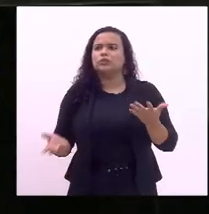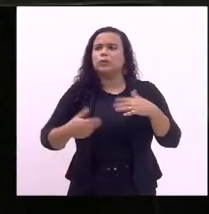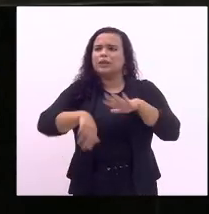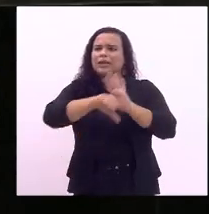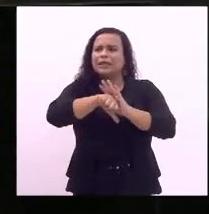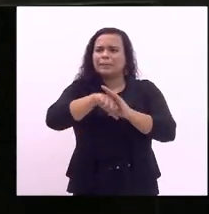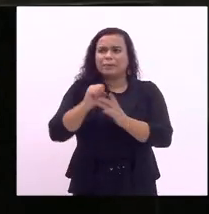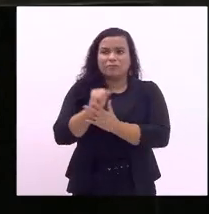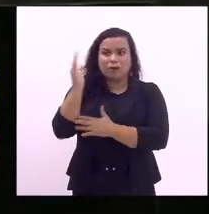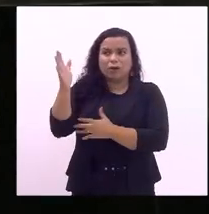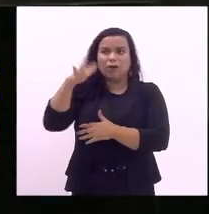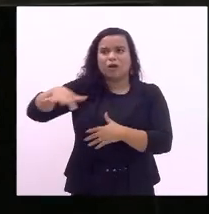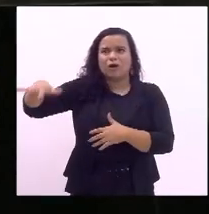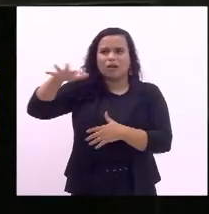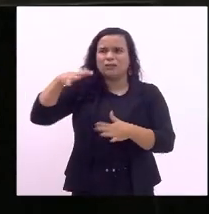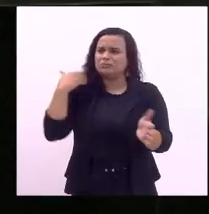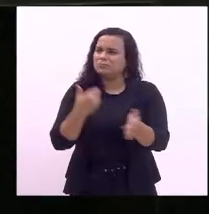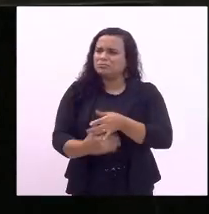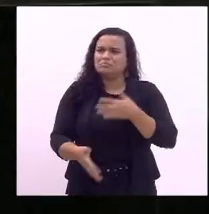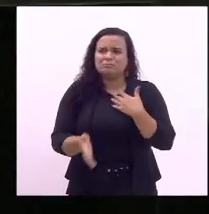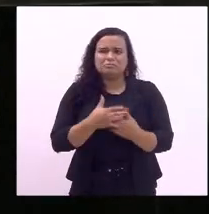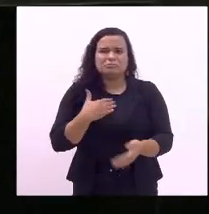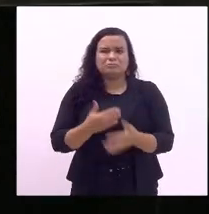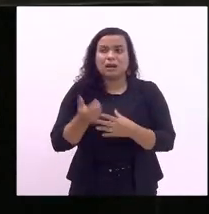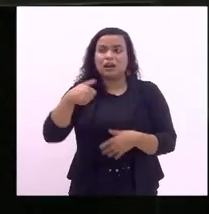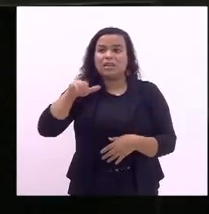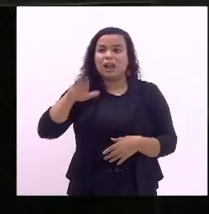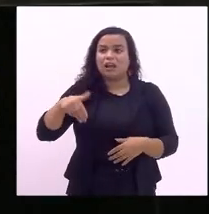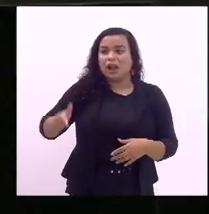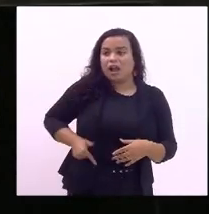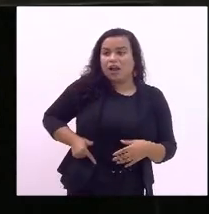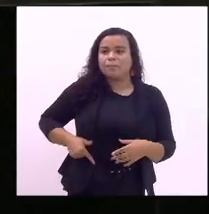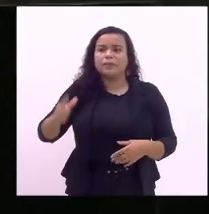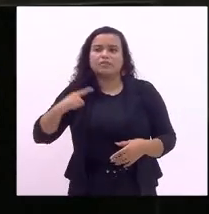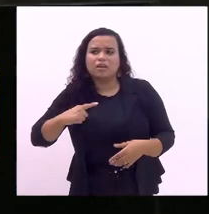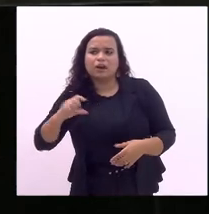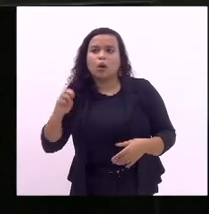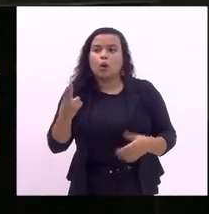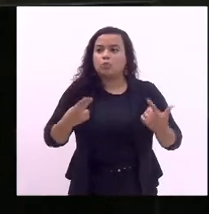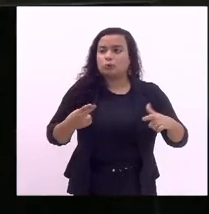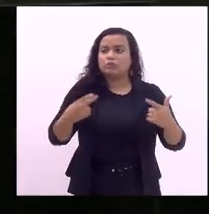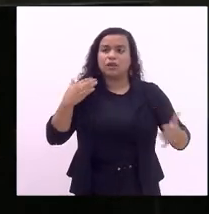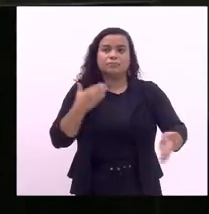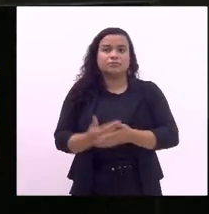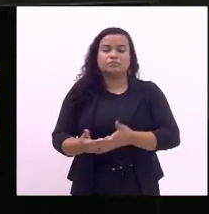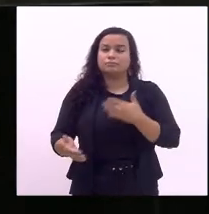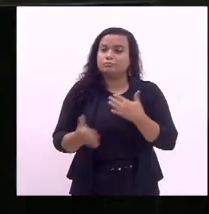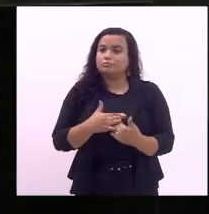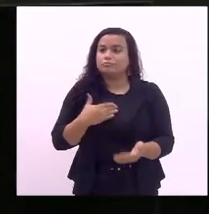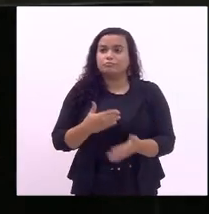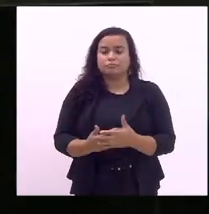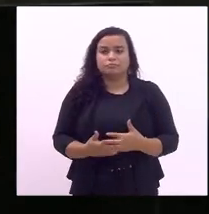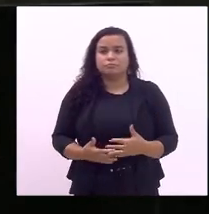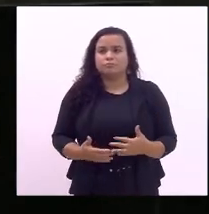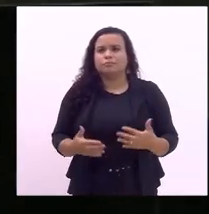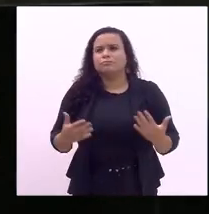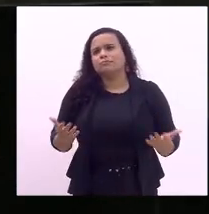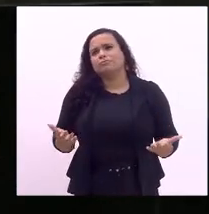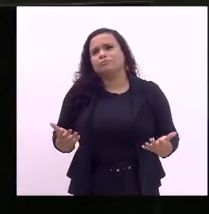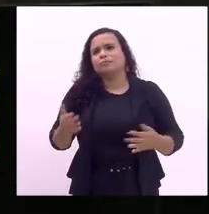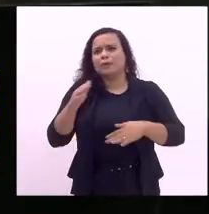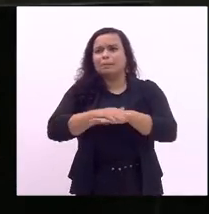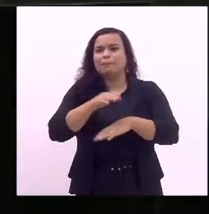ali fora, pouco importa quem está portando um armamento ou não. Pouco importa. Está na mão